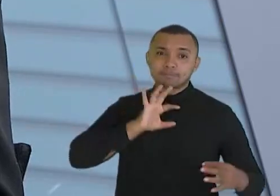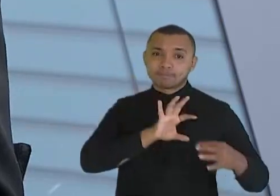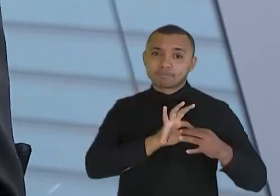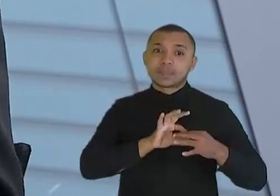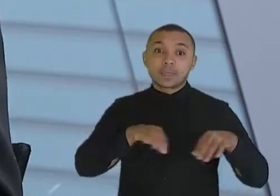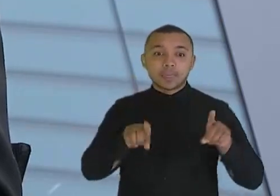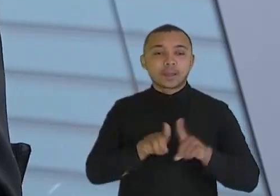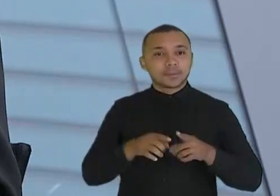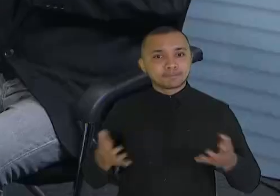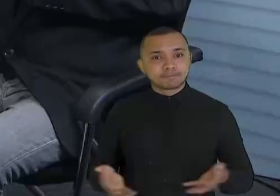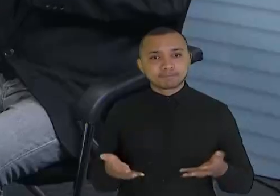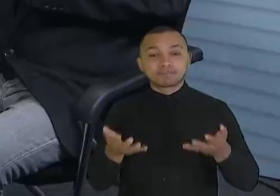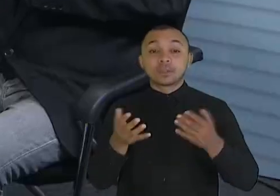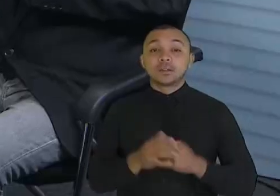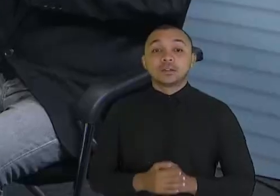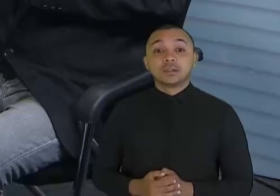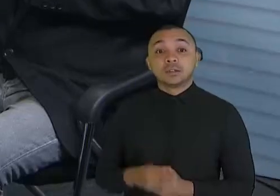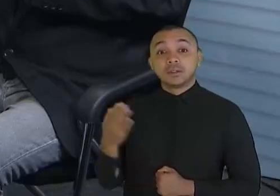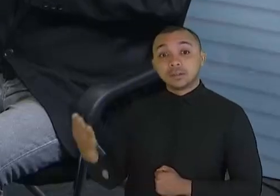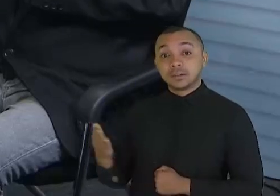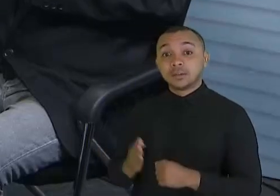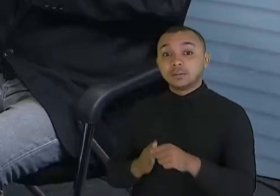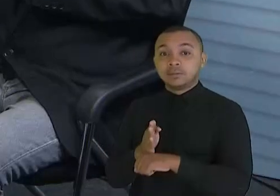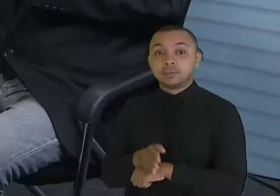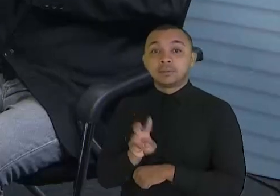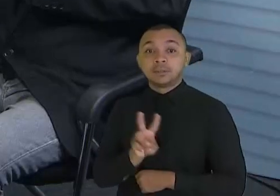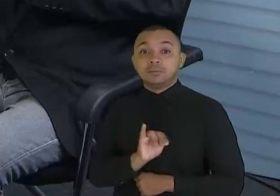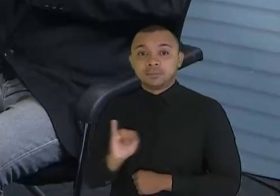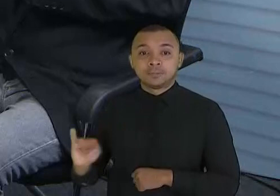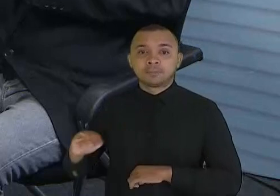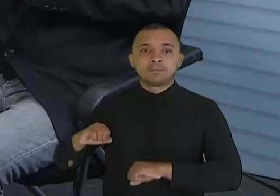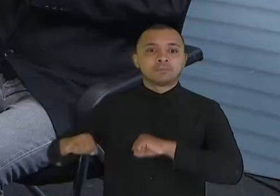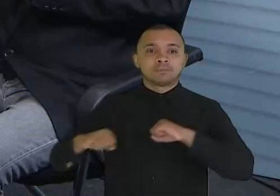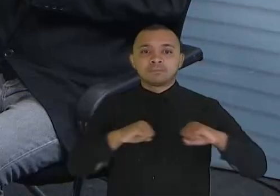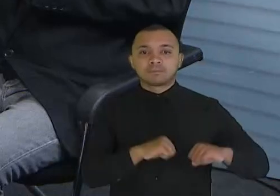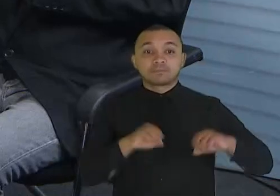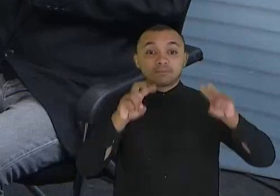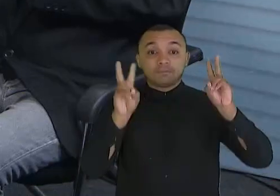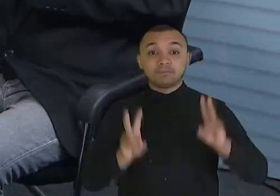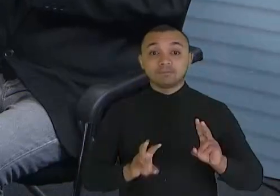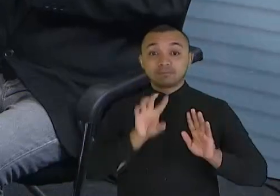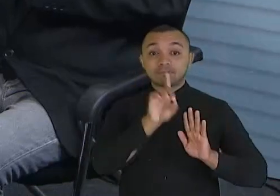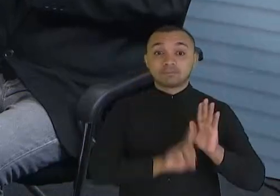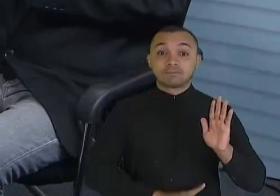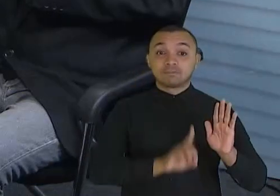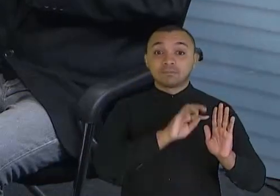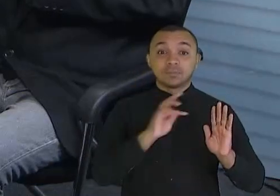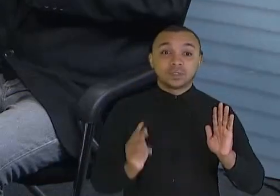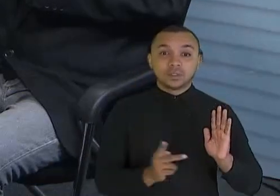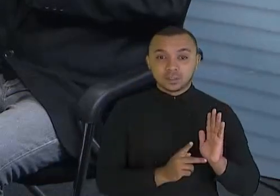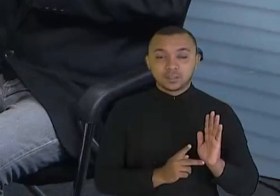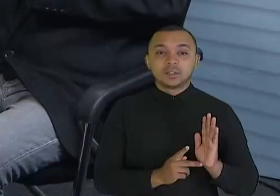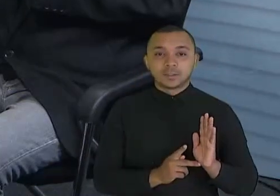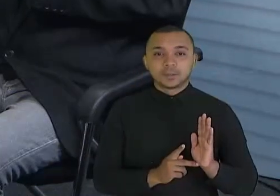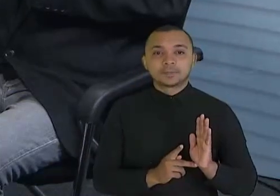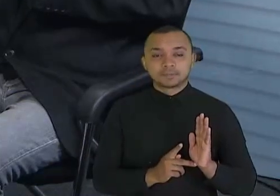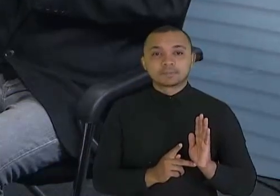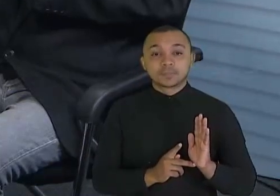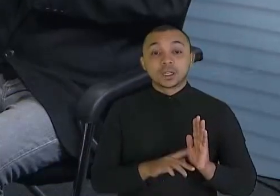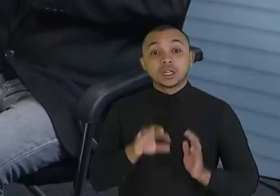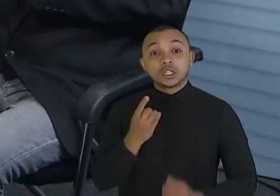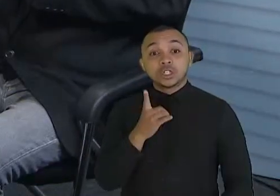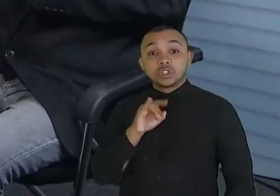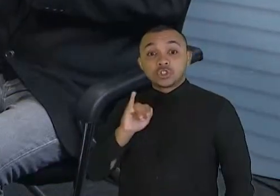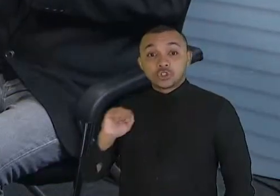novas relações. O senhor vai participar de um debate sobre aquecimento global e direitos humanos, os, sim, impactos no bioma da Caatinga, dia